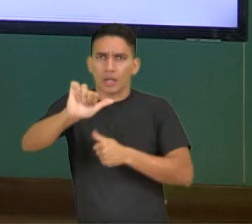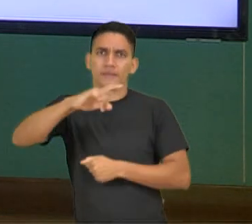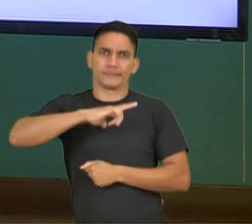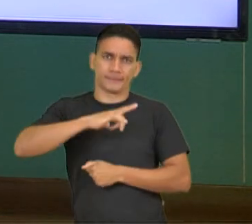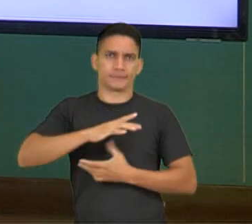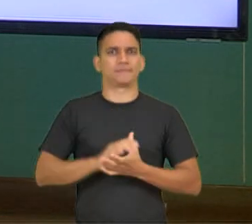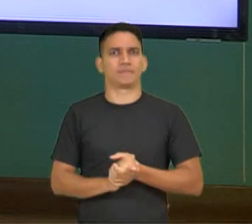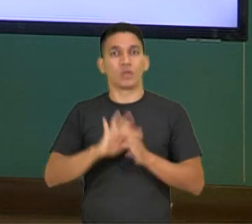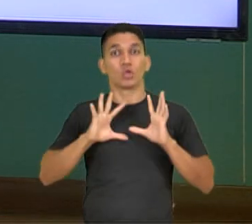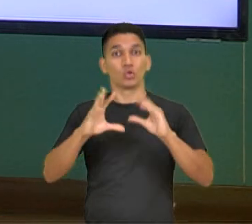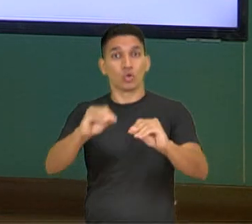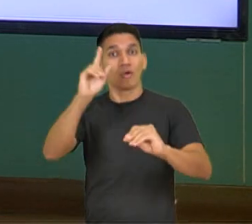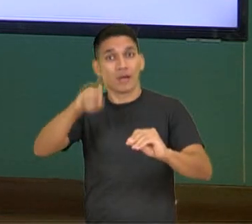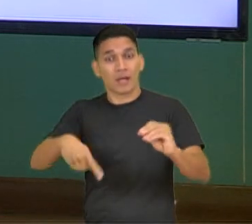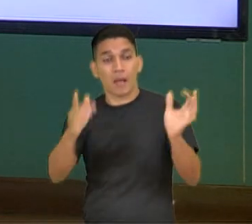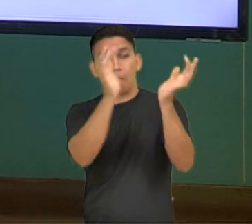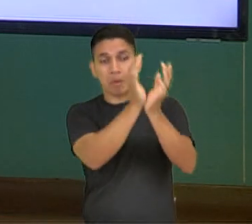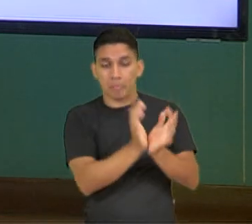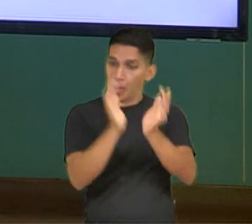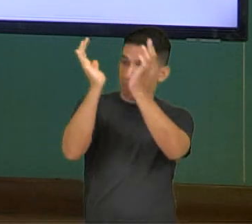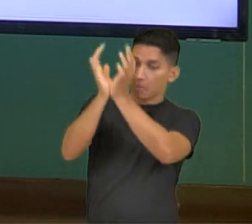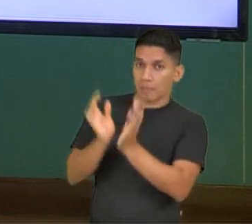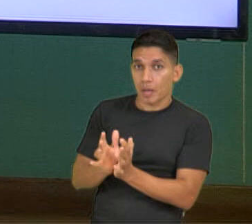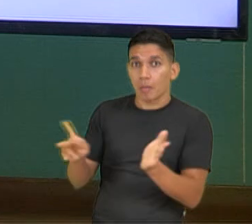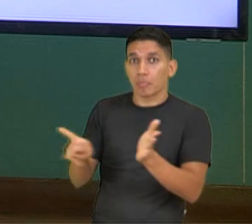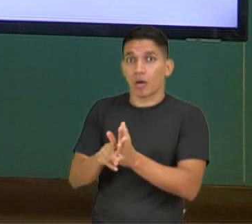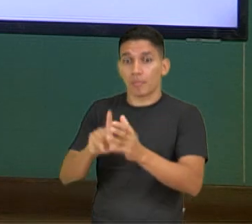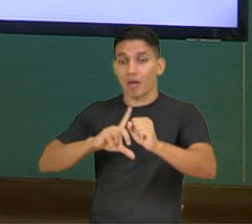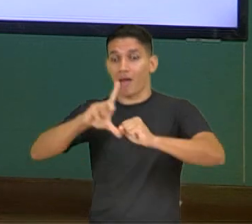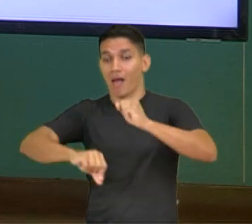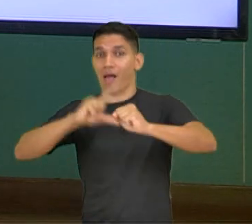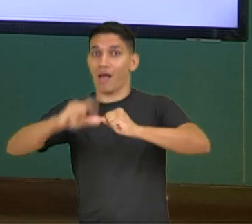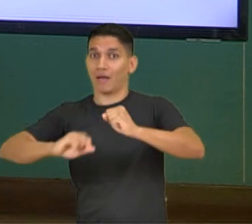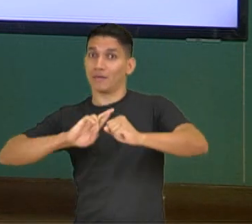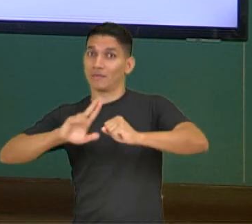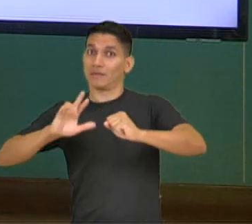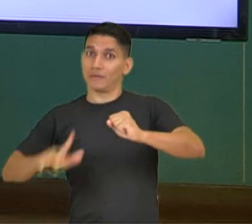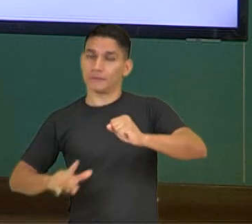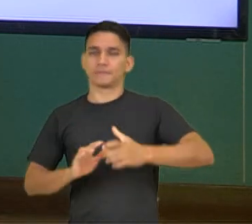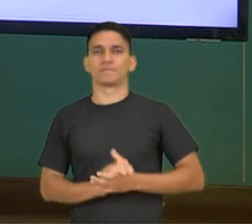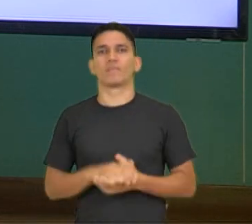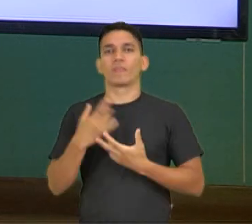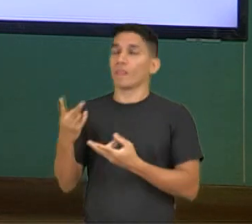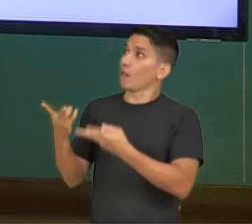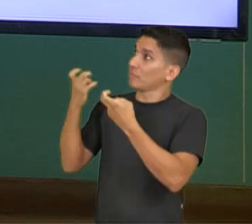eles são classificados como heteroátomo. Então aqui nós temos uma cadeia